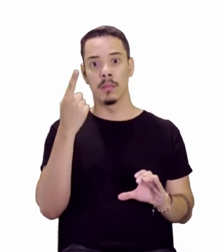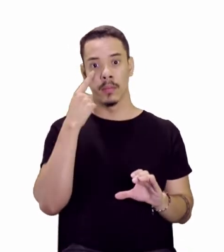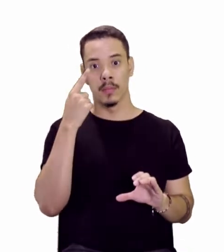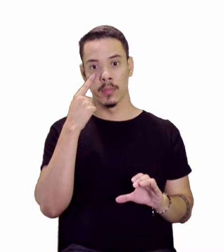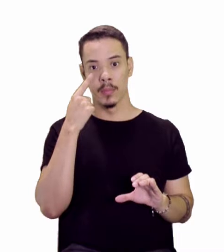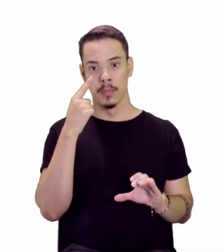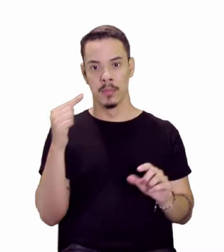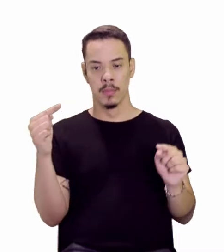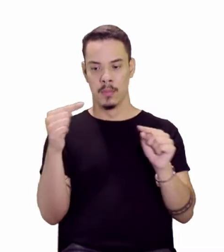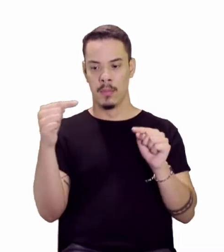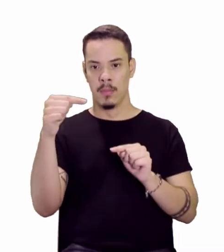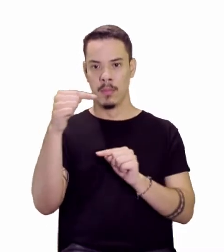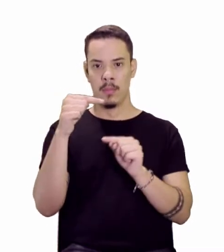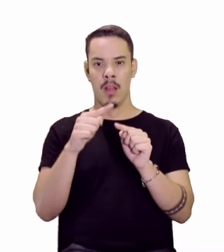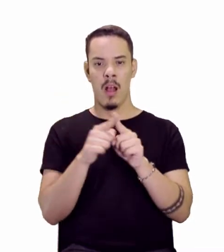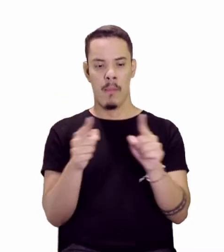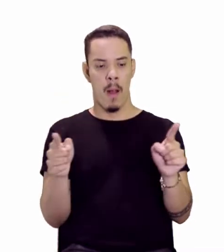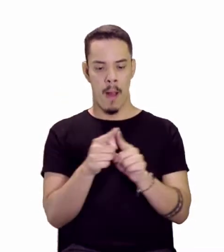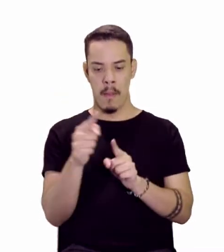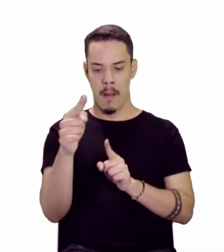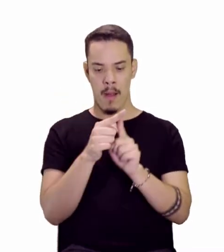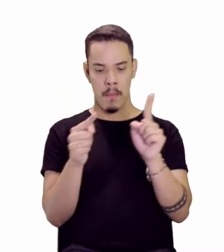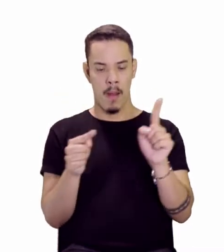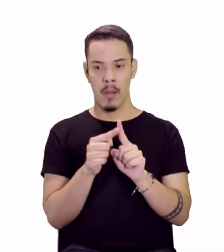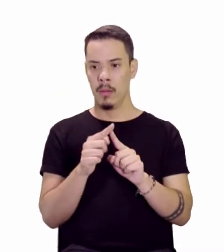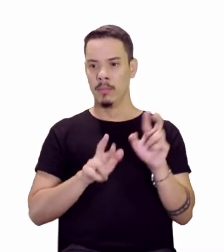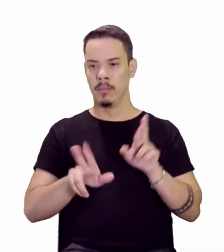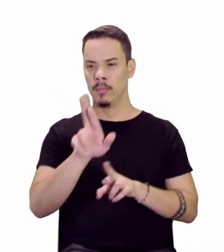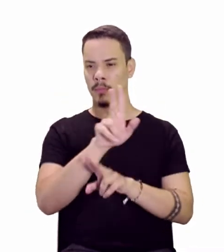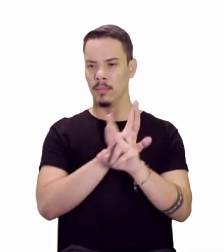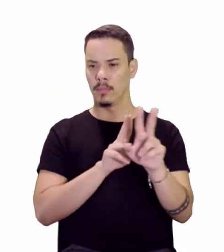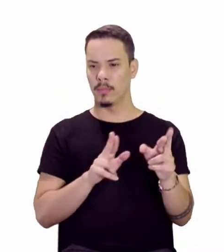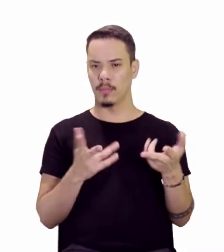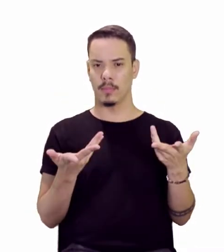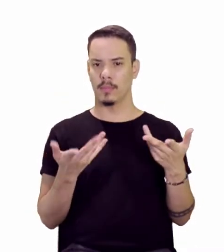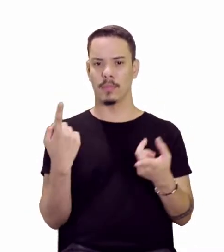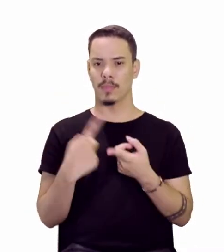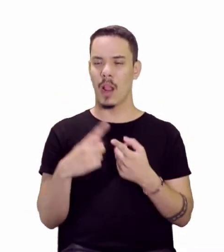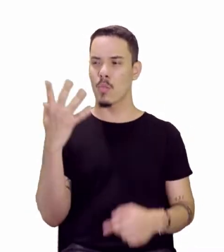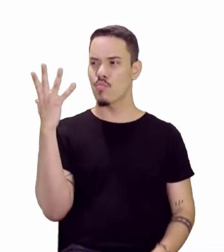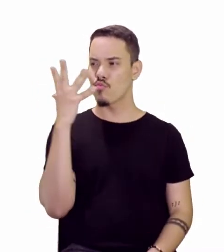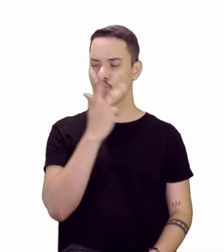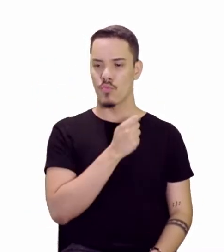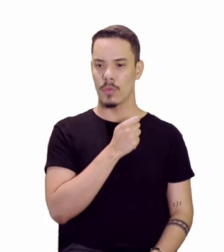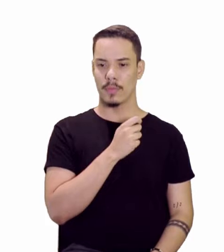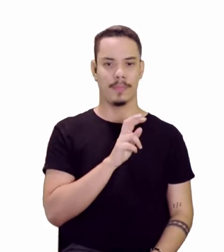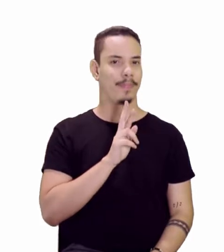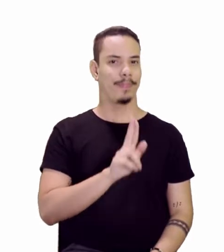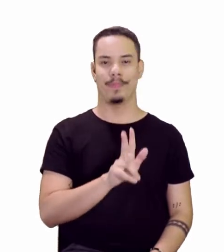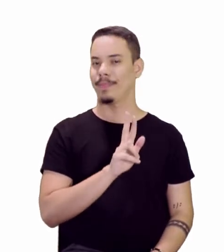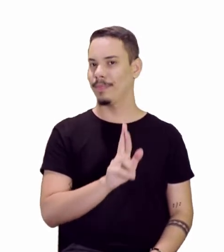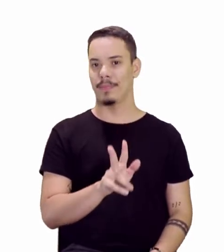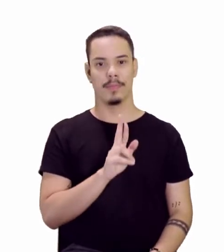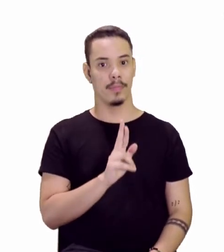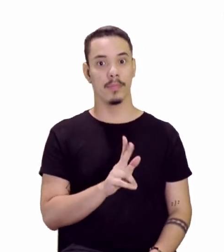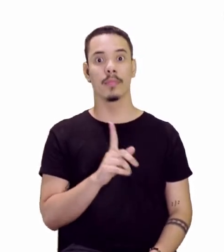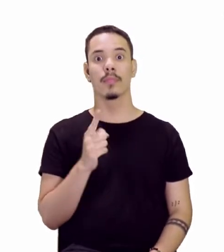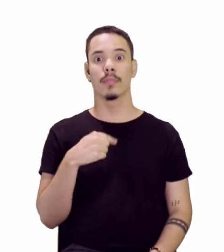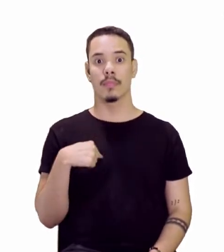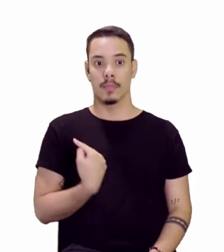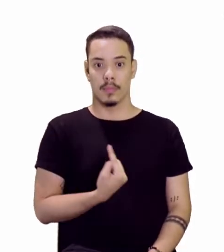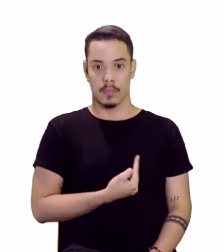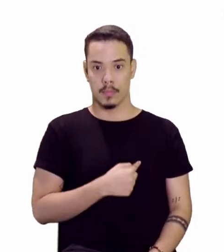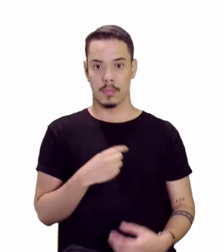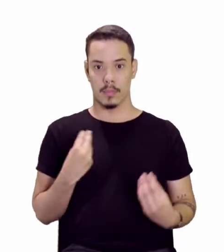setinhas, elas têm tamanhos diferentes? Justamente. Ah, é porque é bonitinho, vou colocar em tamanhos diferentes. Não, você vê que no fundo